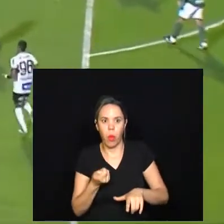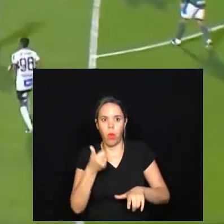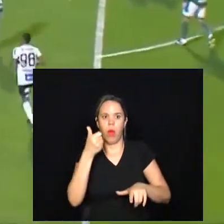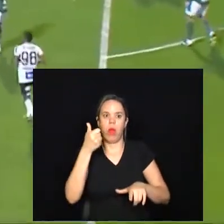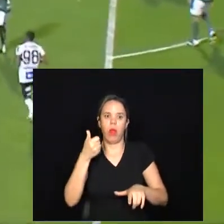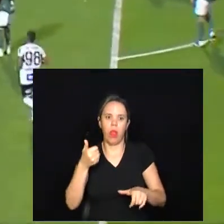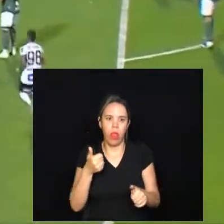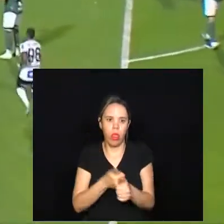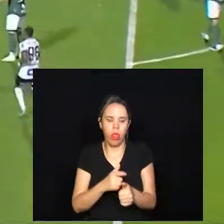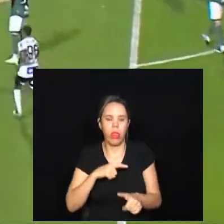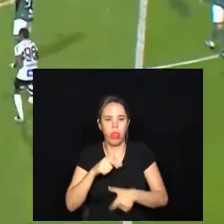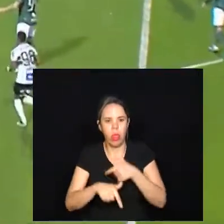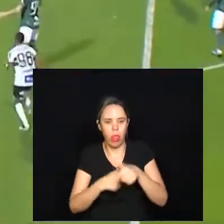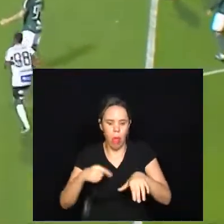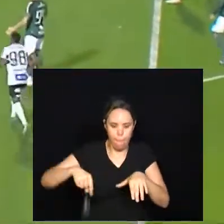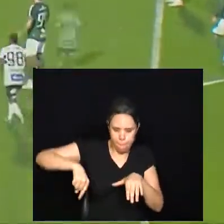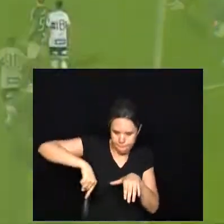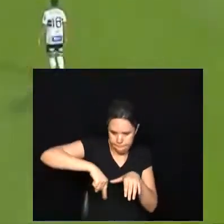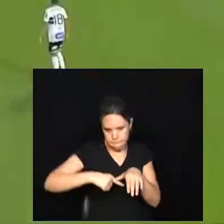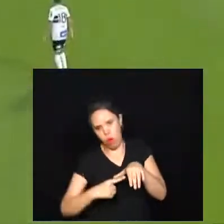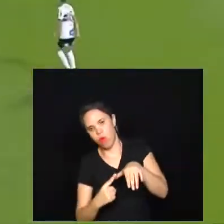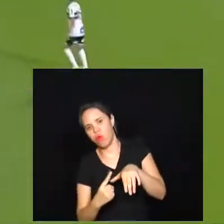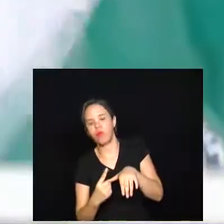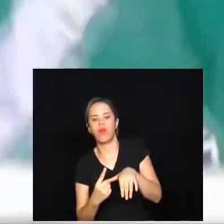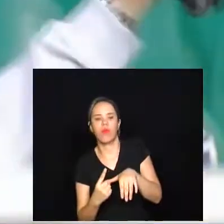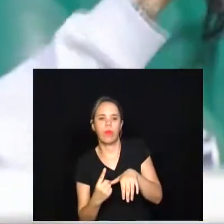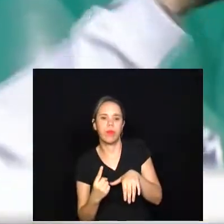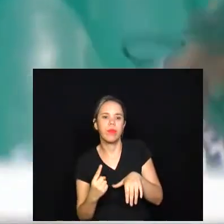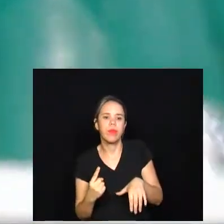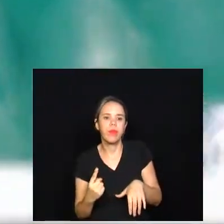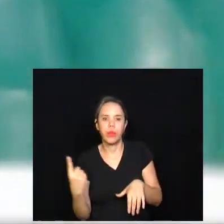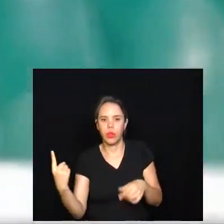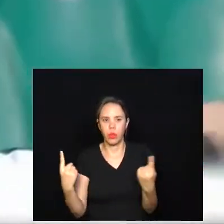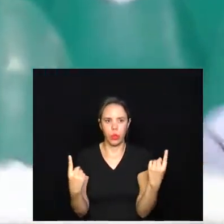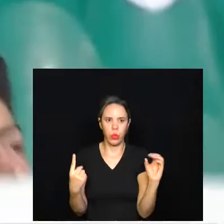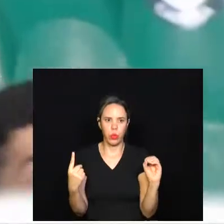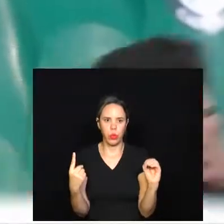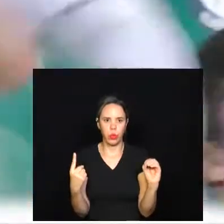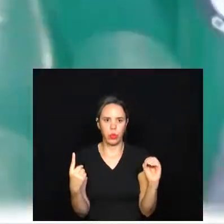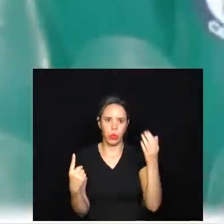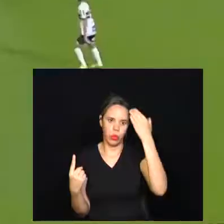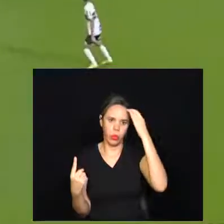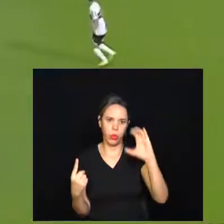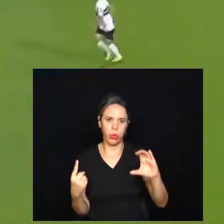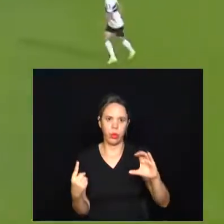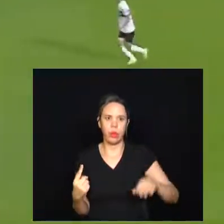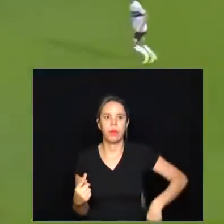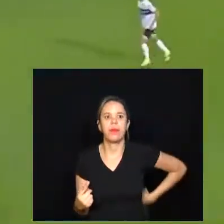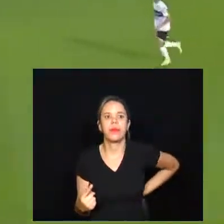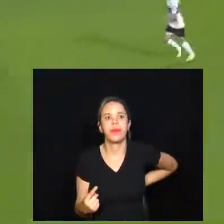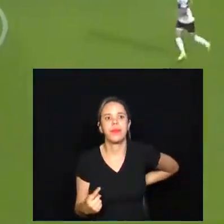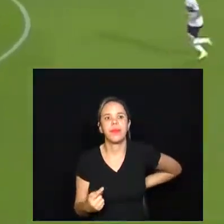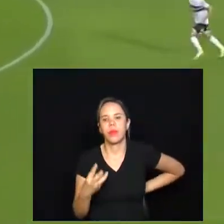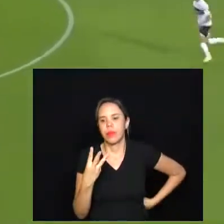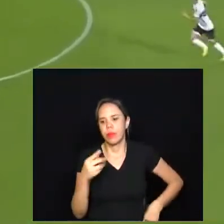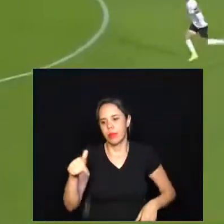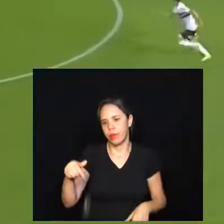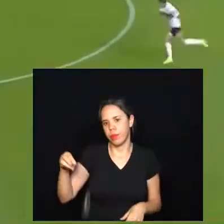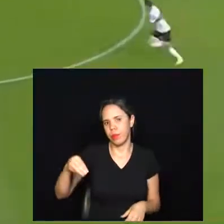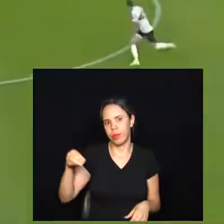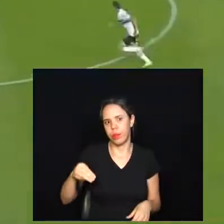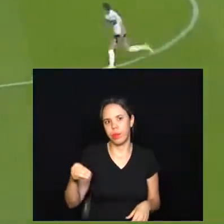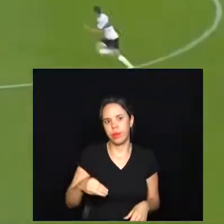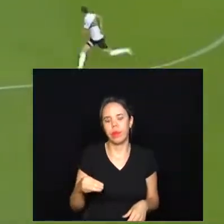que só teve o trabalho de mandar para o fundo das redes. 1-0 Coritiba. Aos 37 minutos,